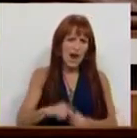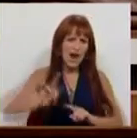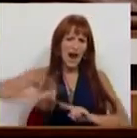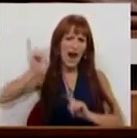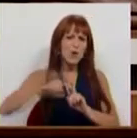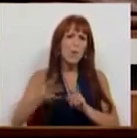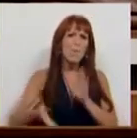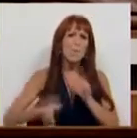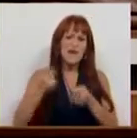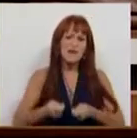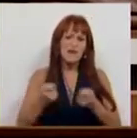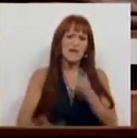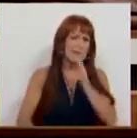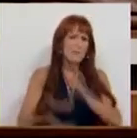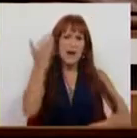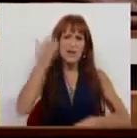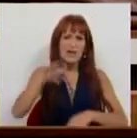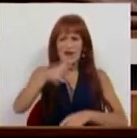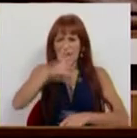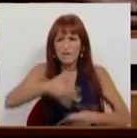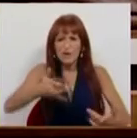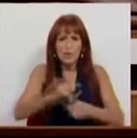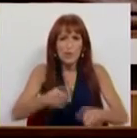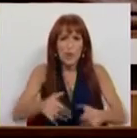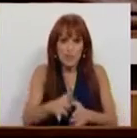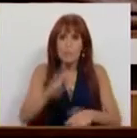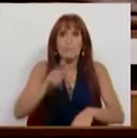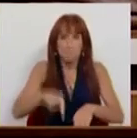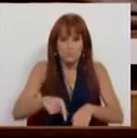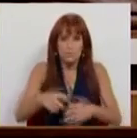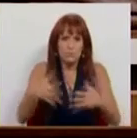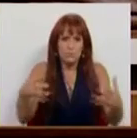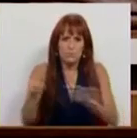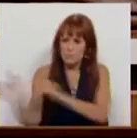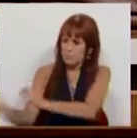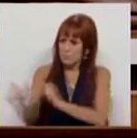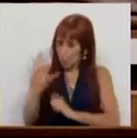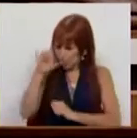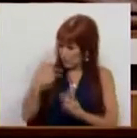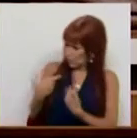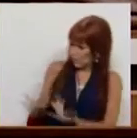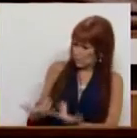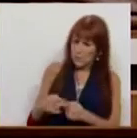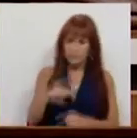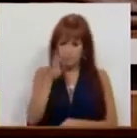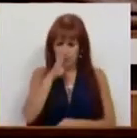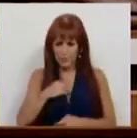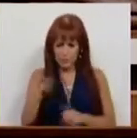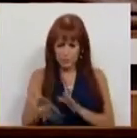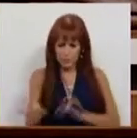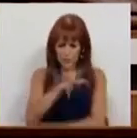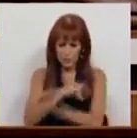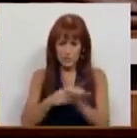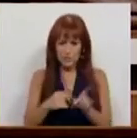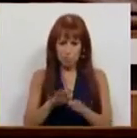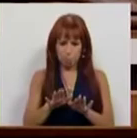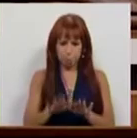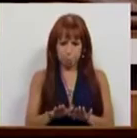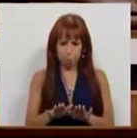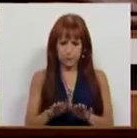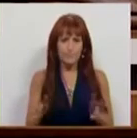ano com mais investimento, infelizmente, porque em grande medida a herança deste Governo foi uma execução de fundos comunitários